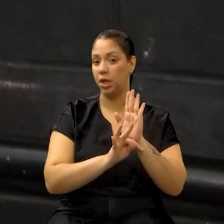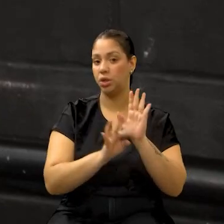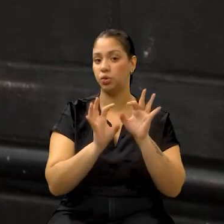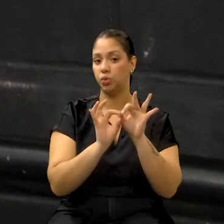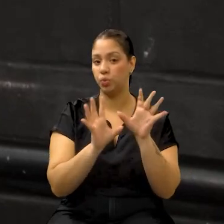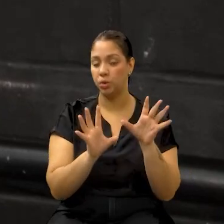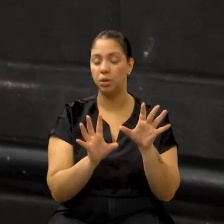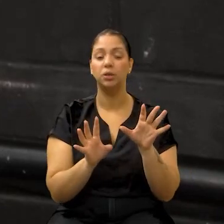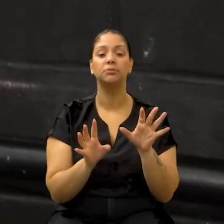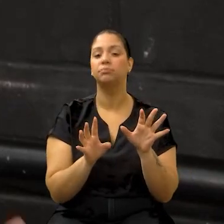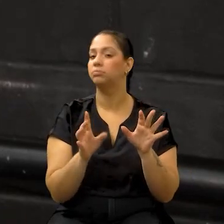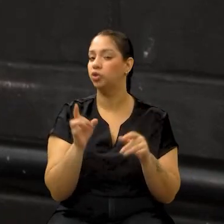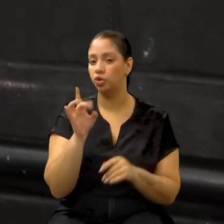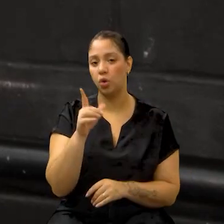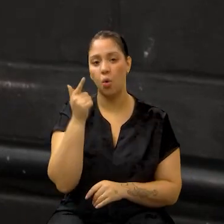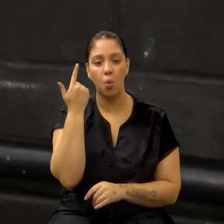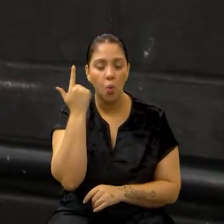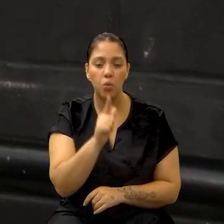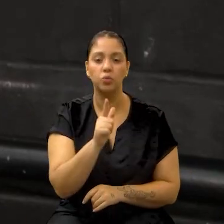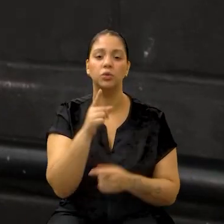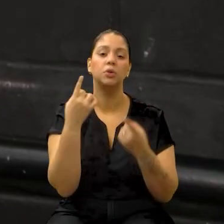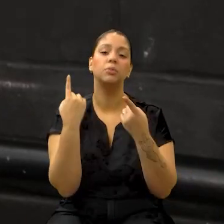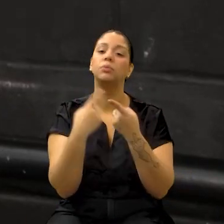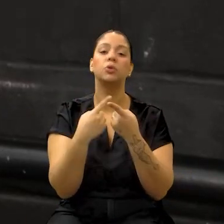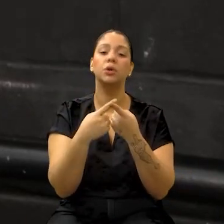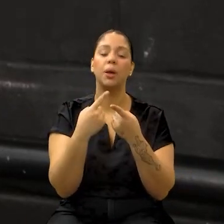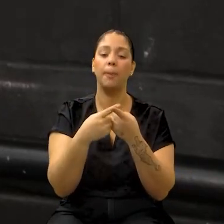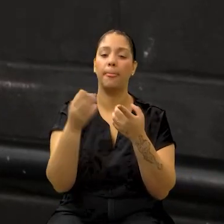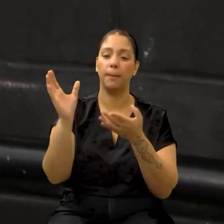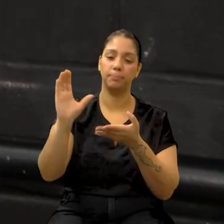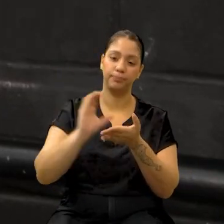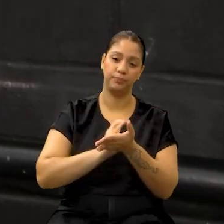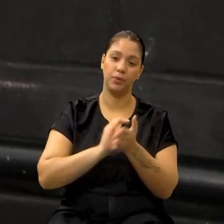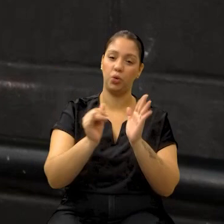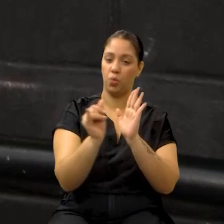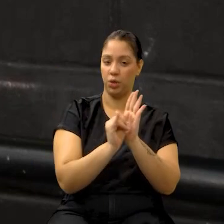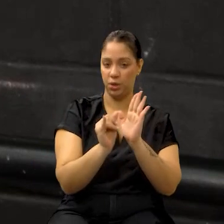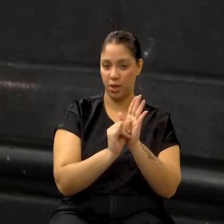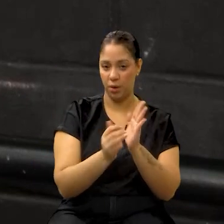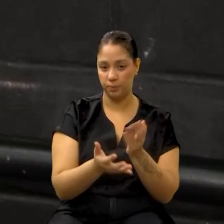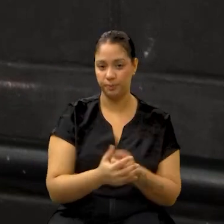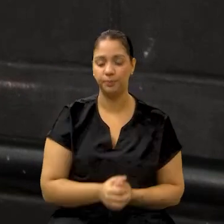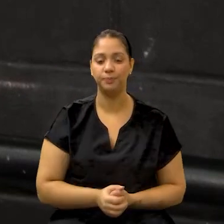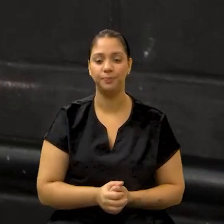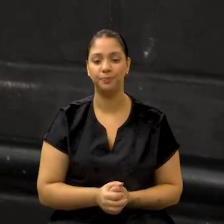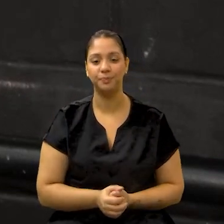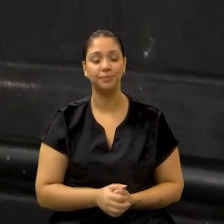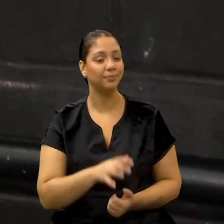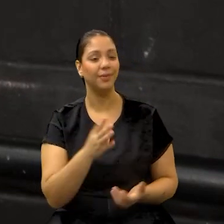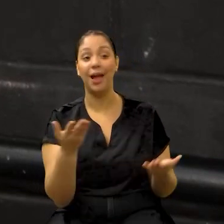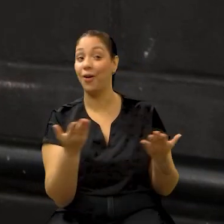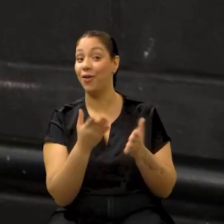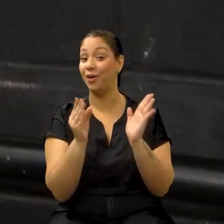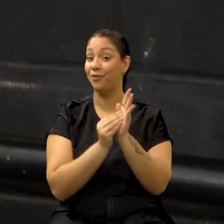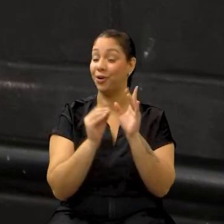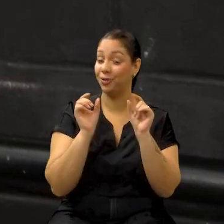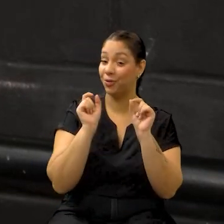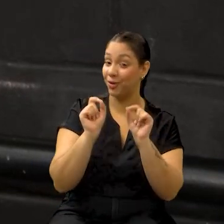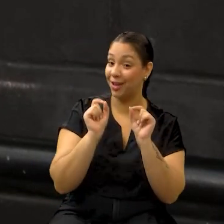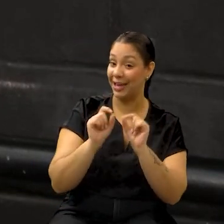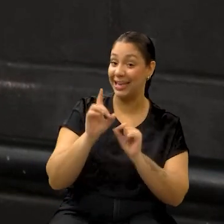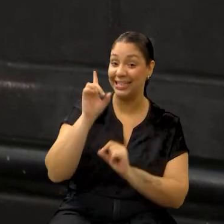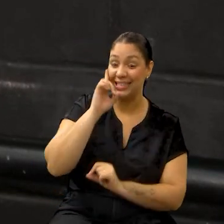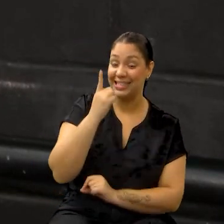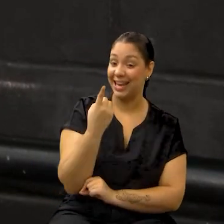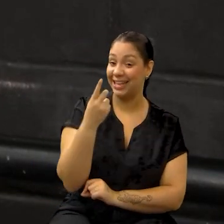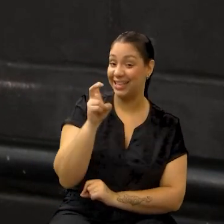direito autoral para a peça. Tudo isso só conseguimos porque nós tínhamos o aporte desse edital. Agora só falta todo mundo